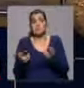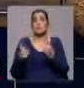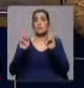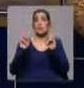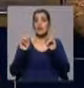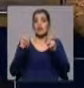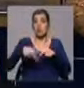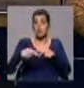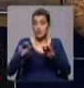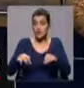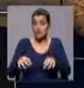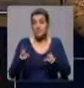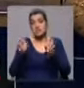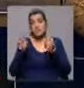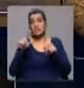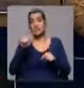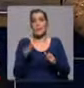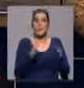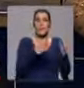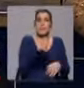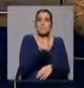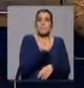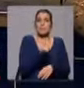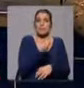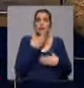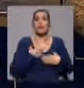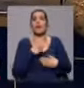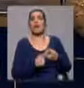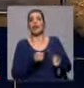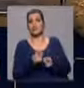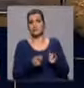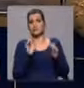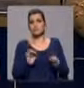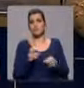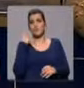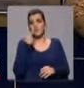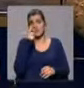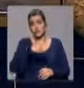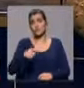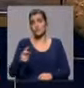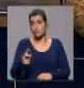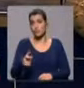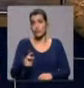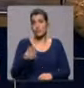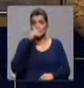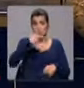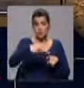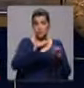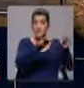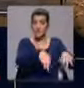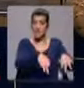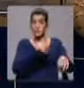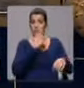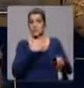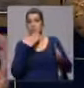fim da austeridade, mas também medo em relação ao que isso significa realmente para a vida das pessoas e se o fim da austeridade não irá trazer